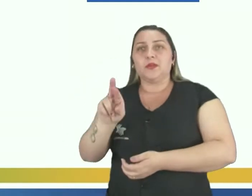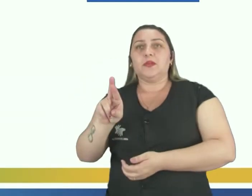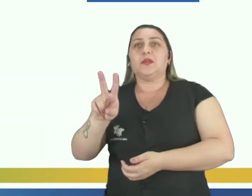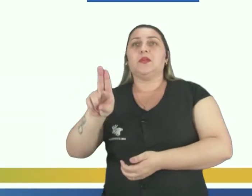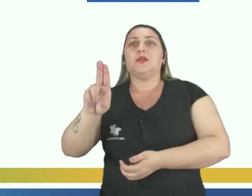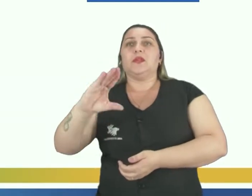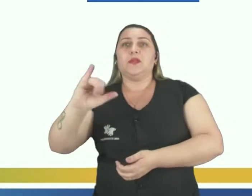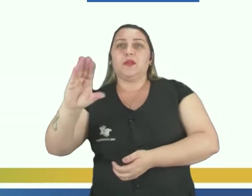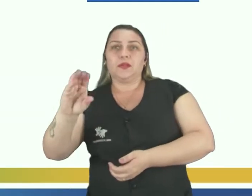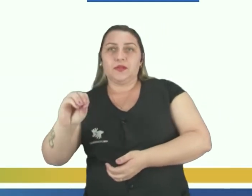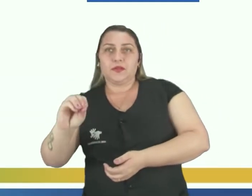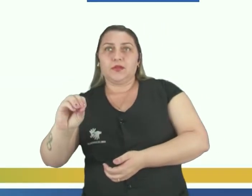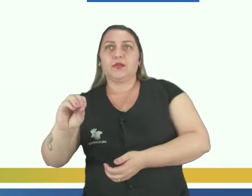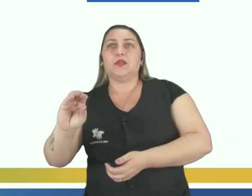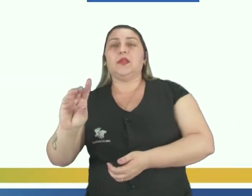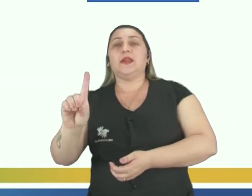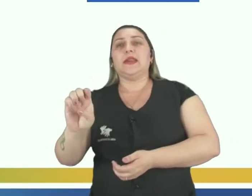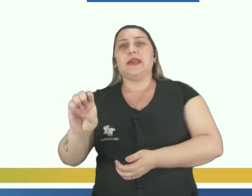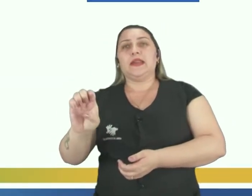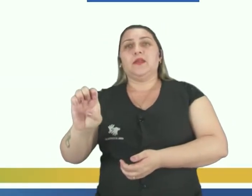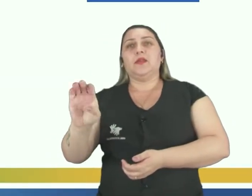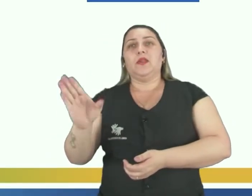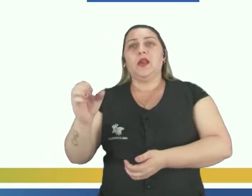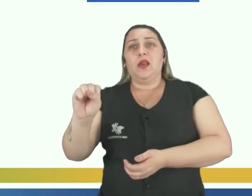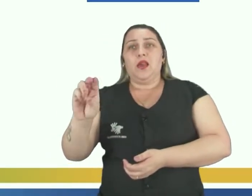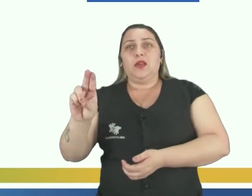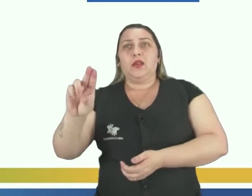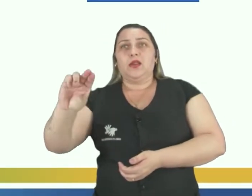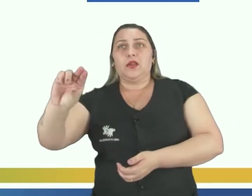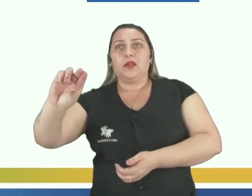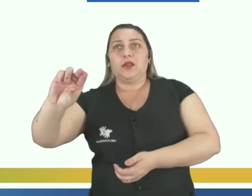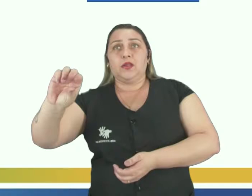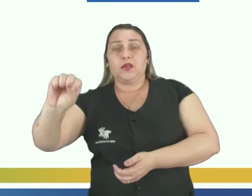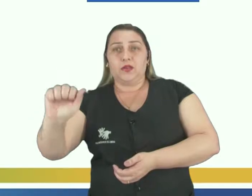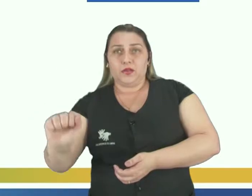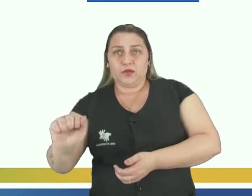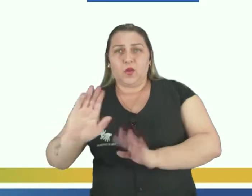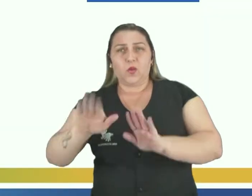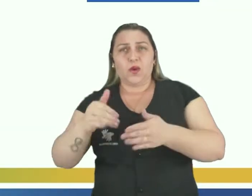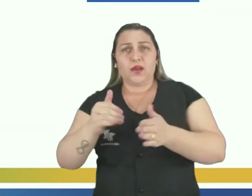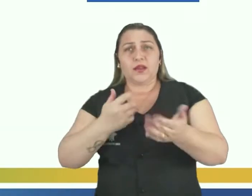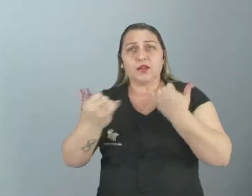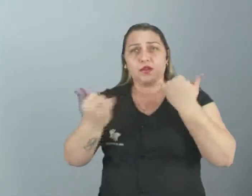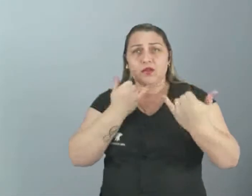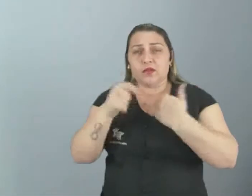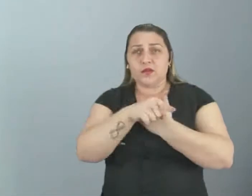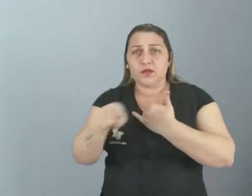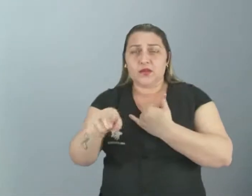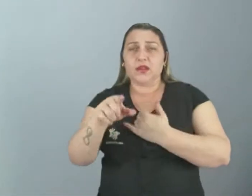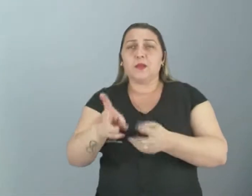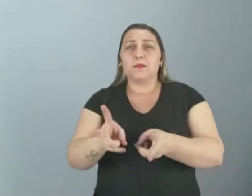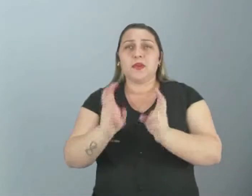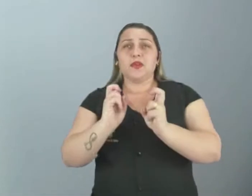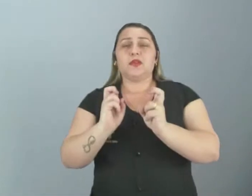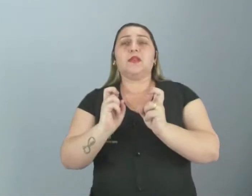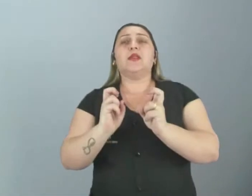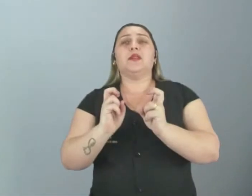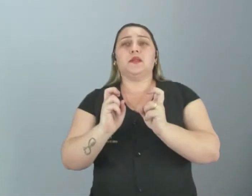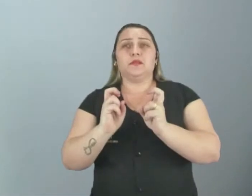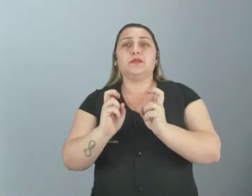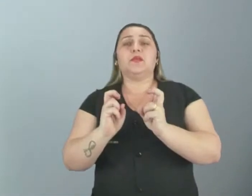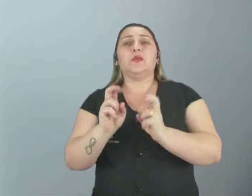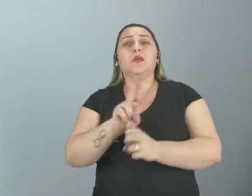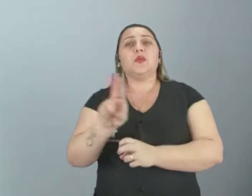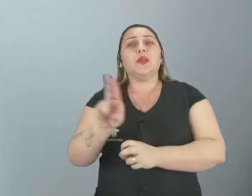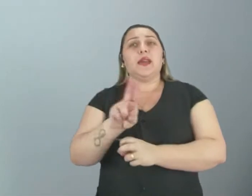Quem é Maurício de Souza? Vocês conseguem lembrar? Conseguem se situar? Quais as informações que vocês percebem quando vocês tratam